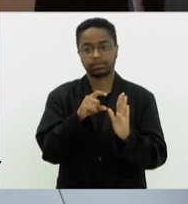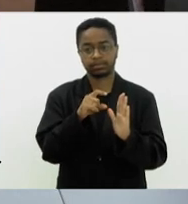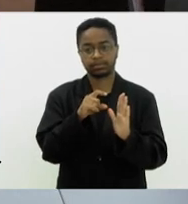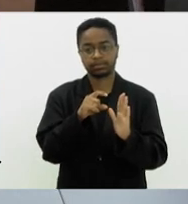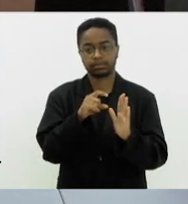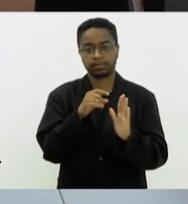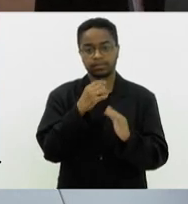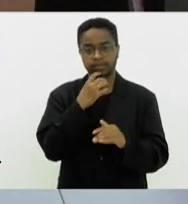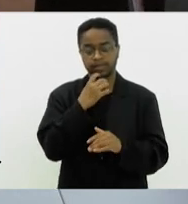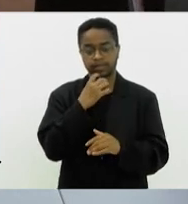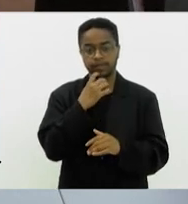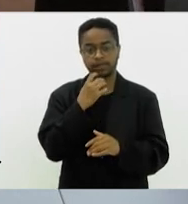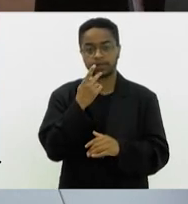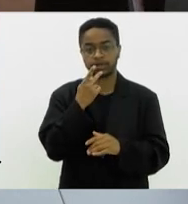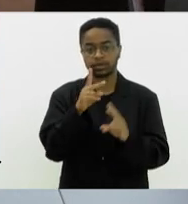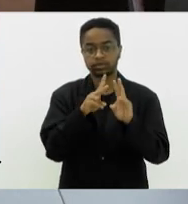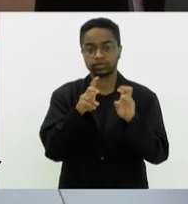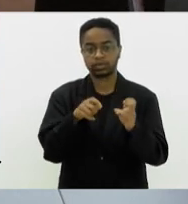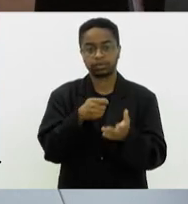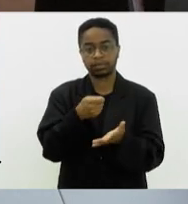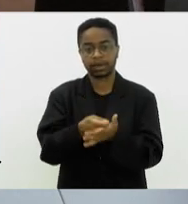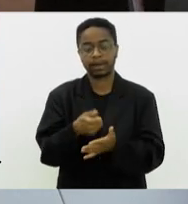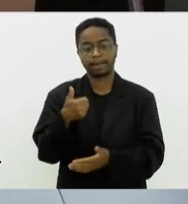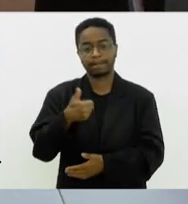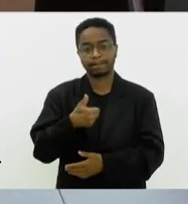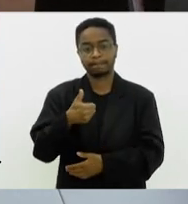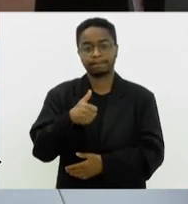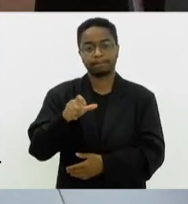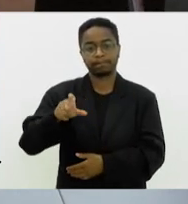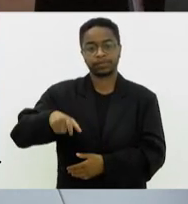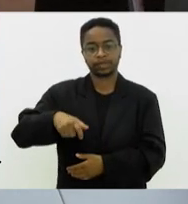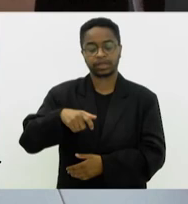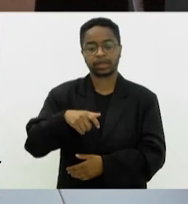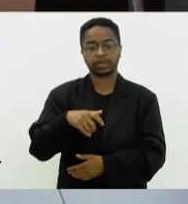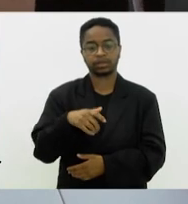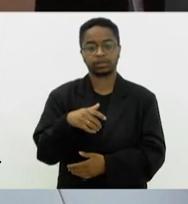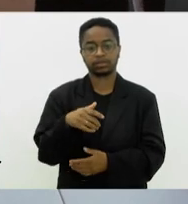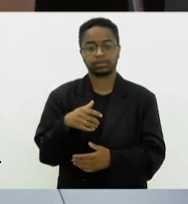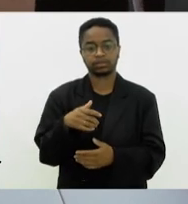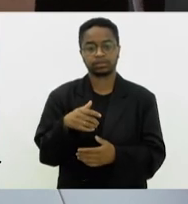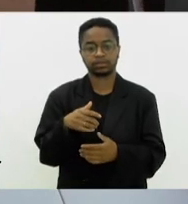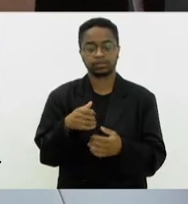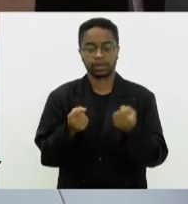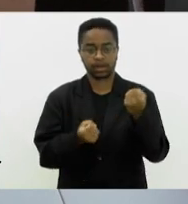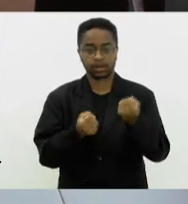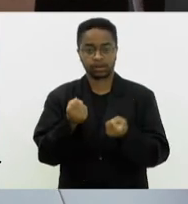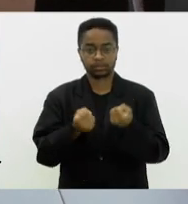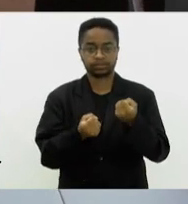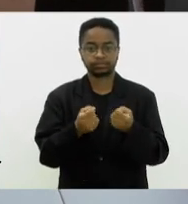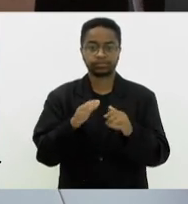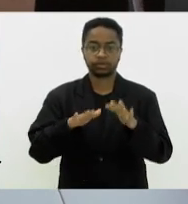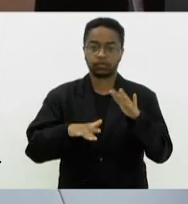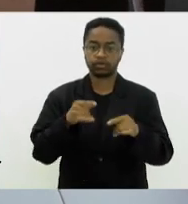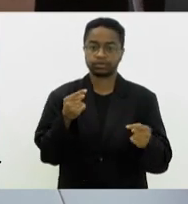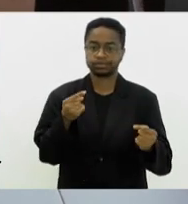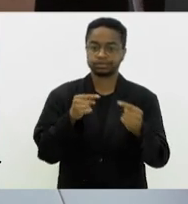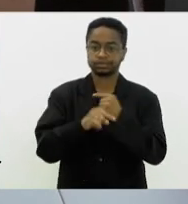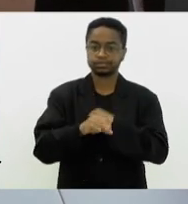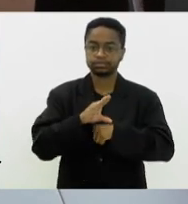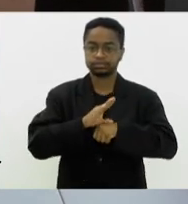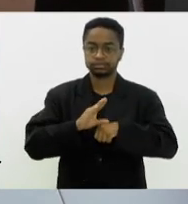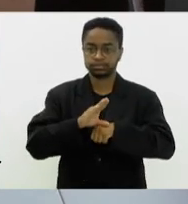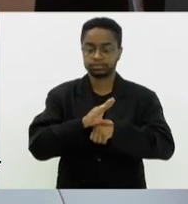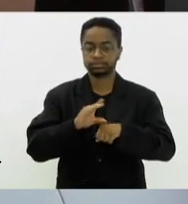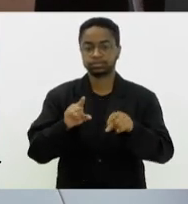entra na quitação da primeira habilitação, à vista ou a prazo, possa gerar uma inconstitucionalidade e